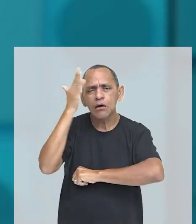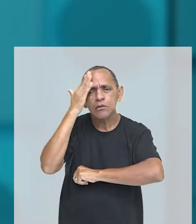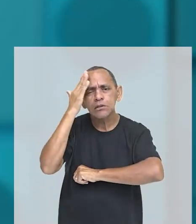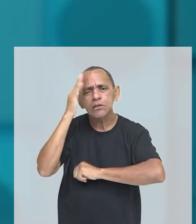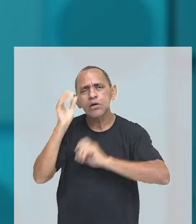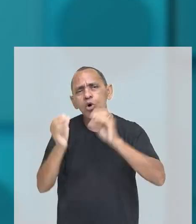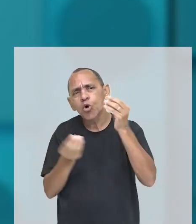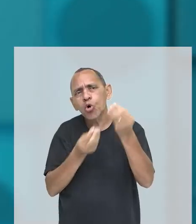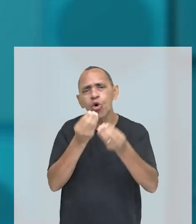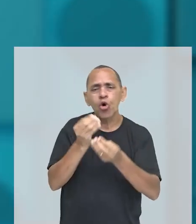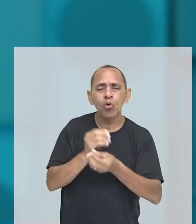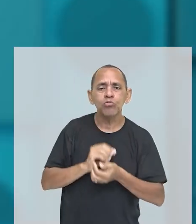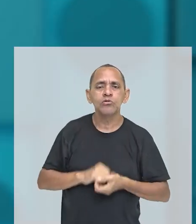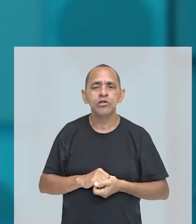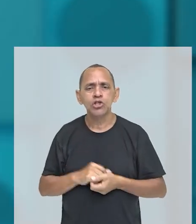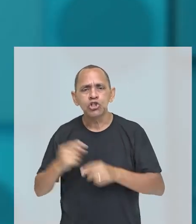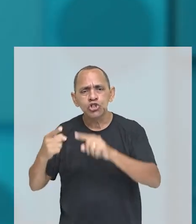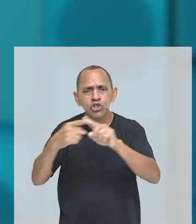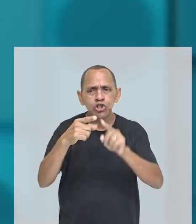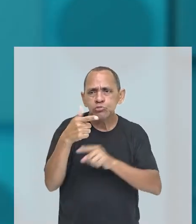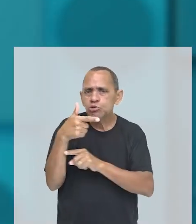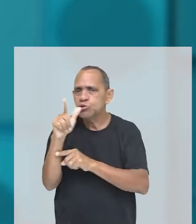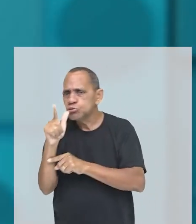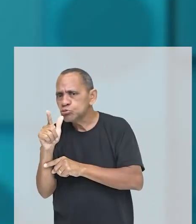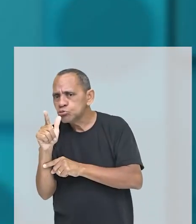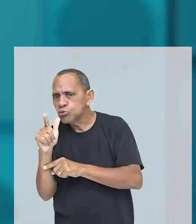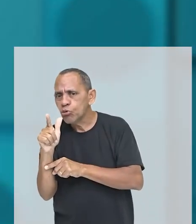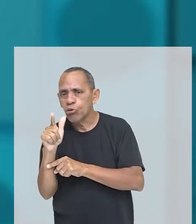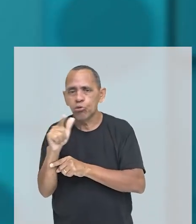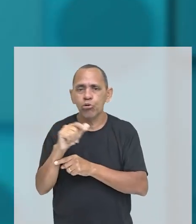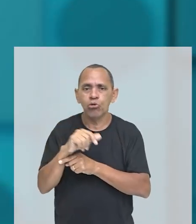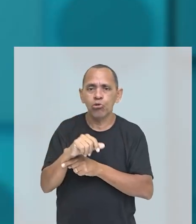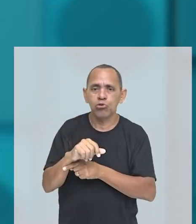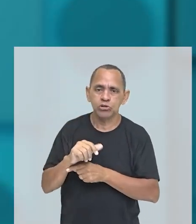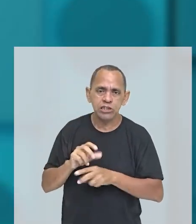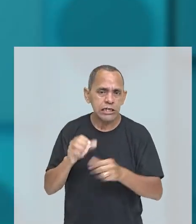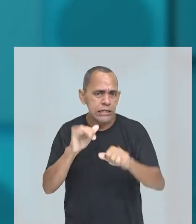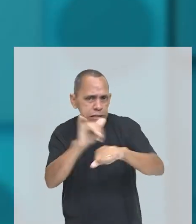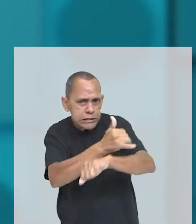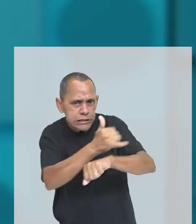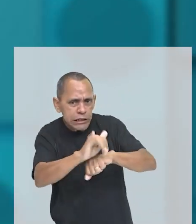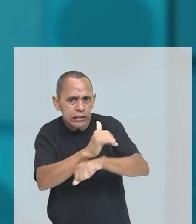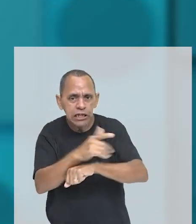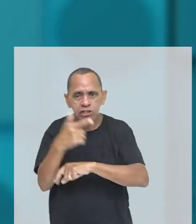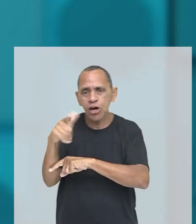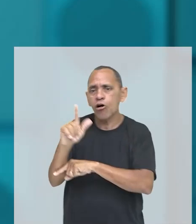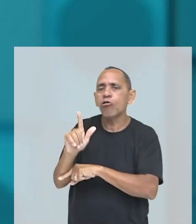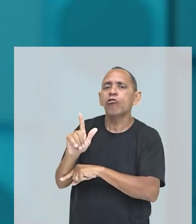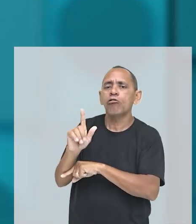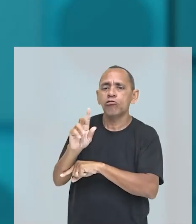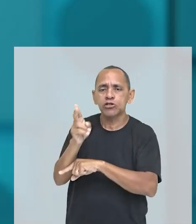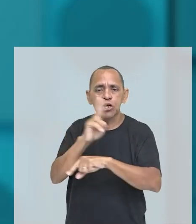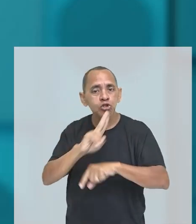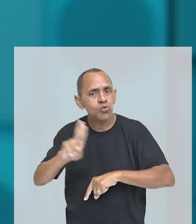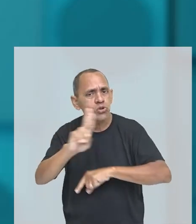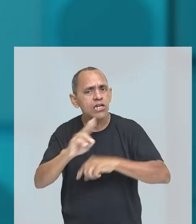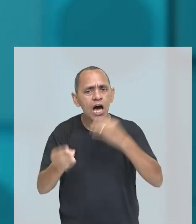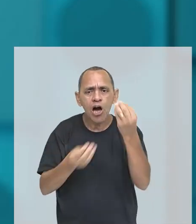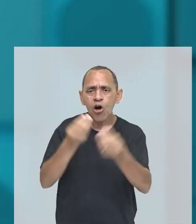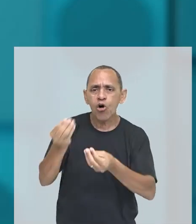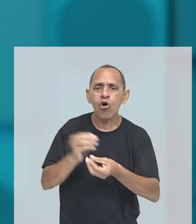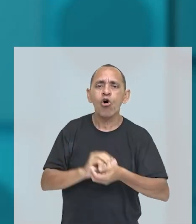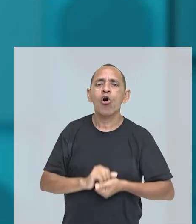atenção em alguns aspectos do título, né? O título tem que resumir o texto completamente. Entendendo o título, partindo ali para o